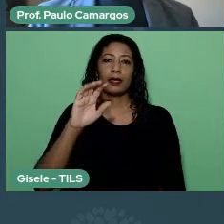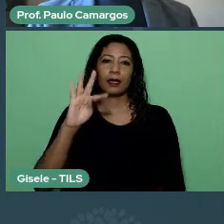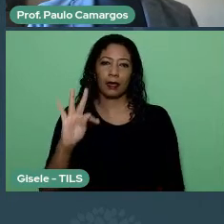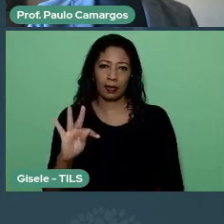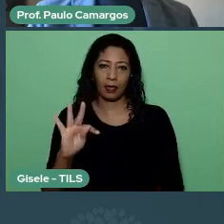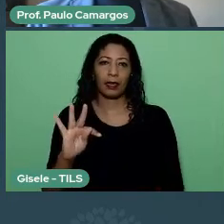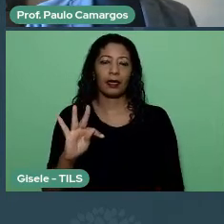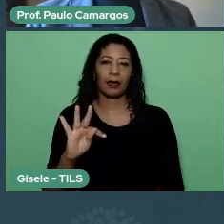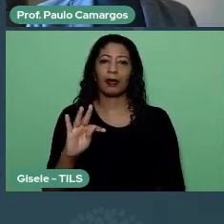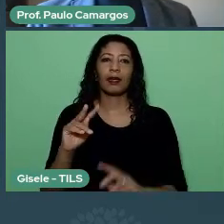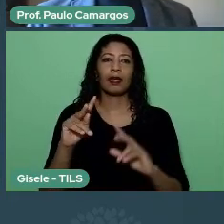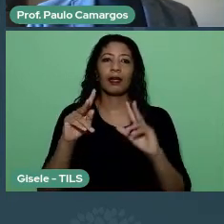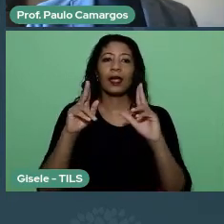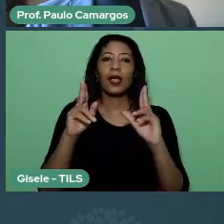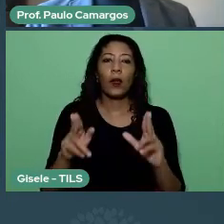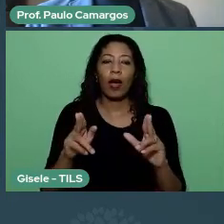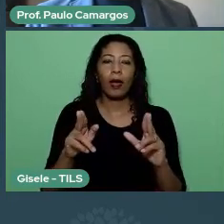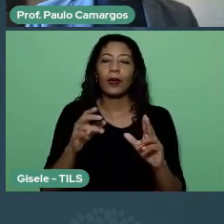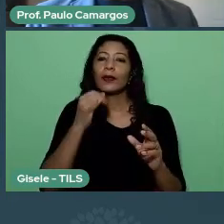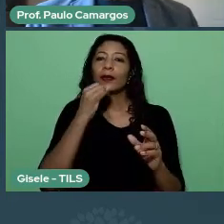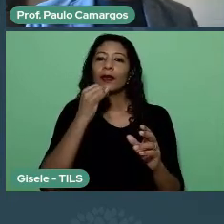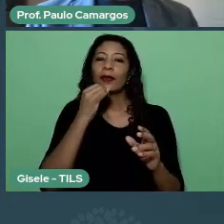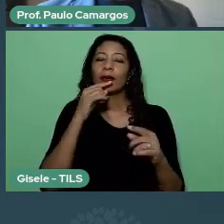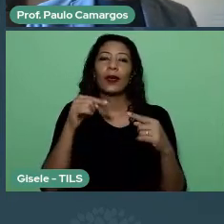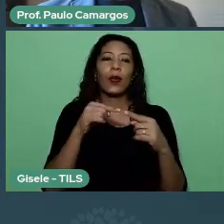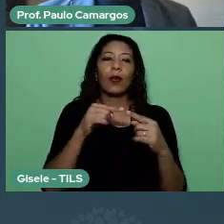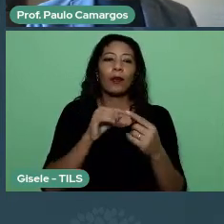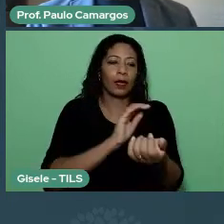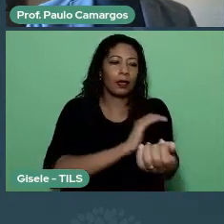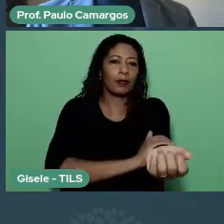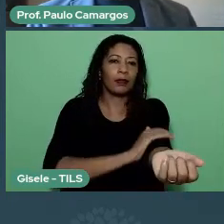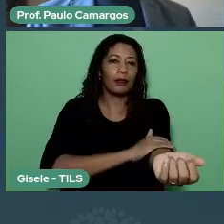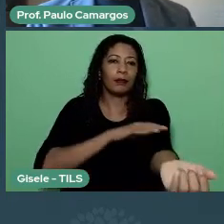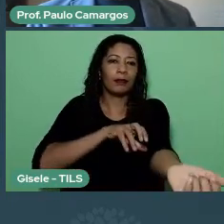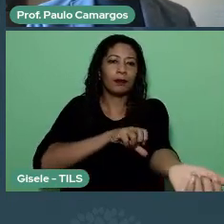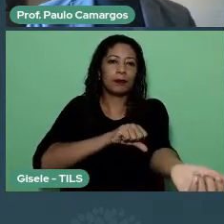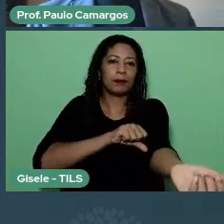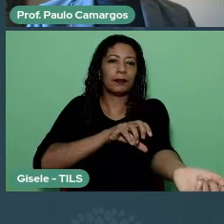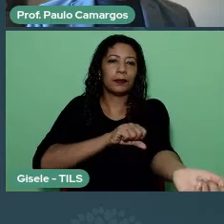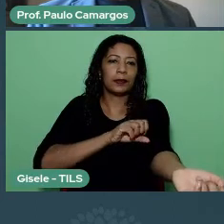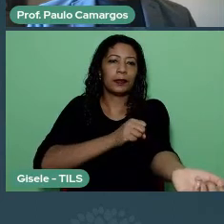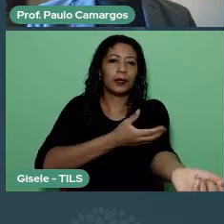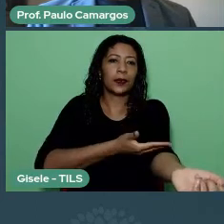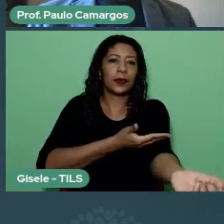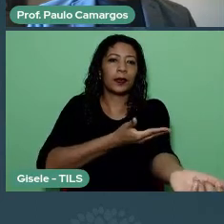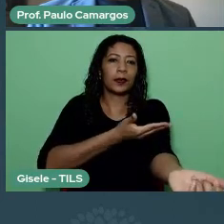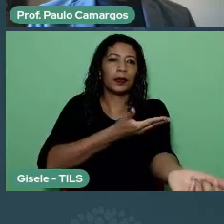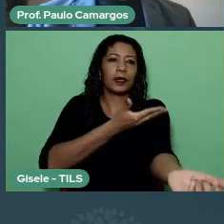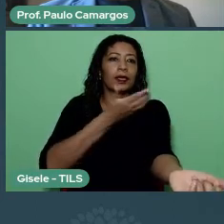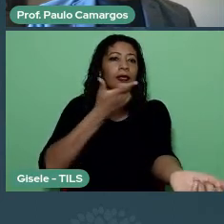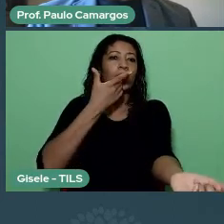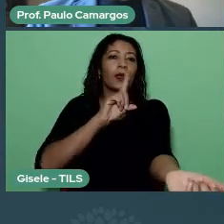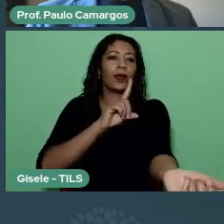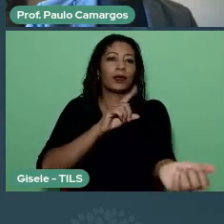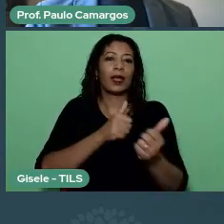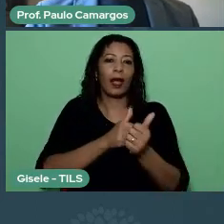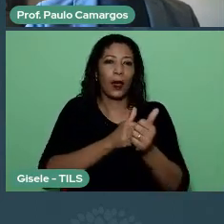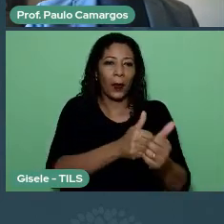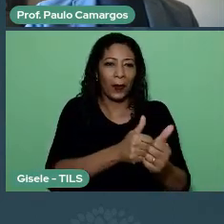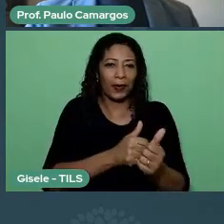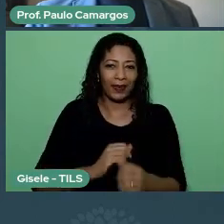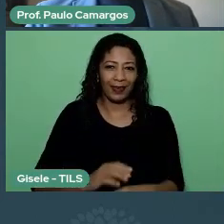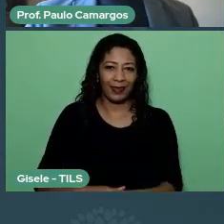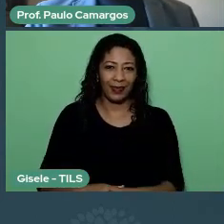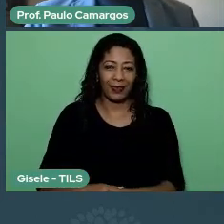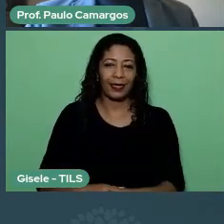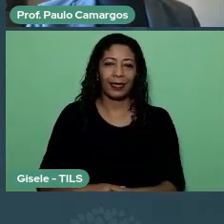a asma, assim como o aparelho de pressão está para o acompanhamento da pressão alta, do indivíduo que tem hipertensão arterial.